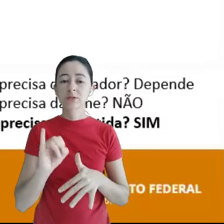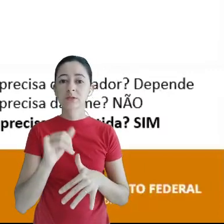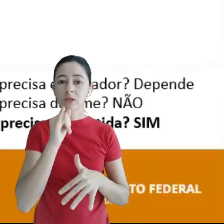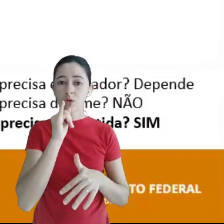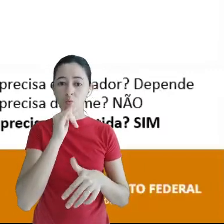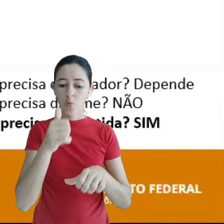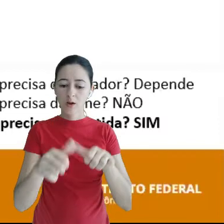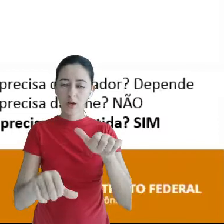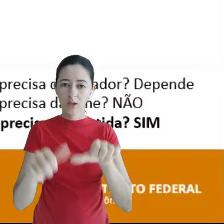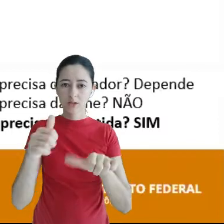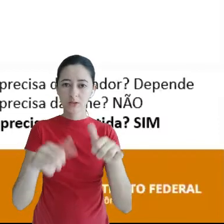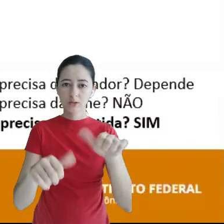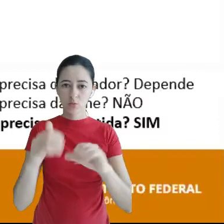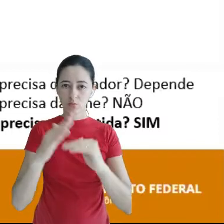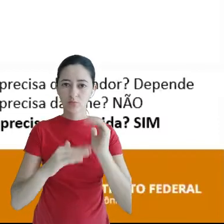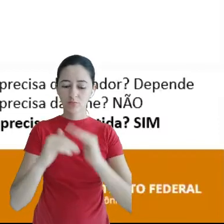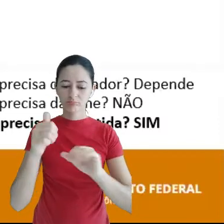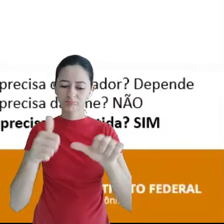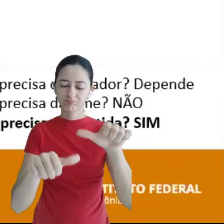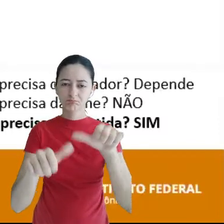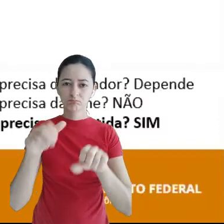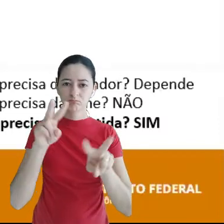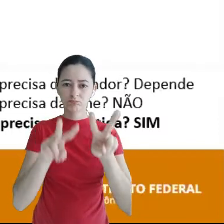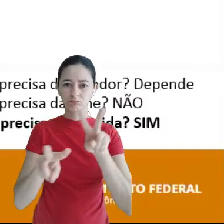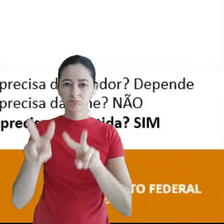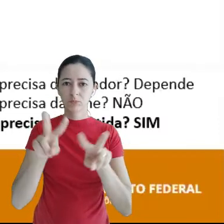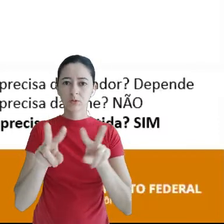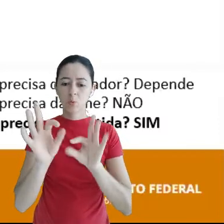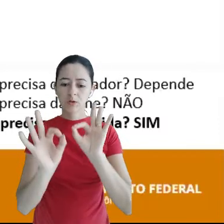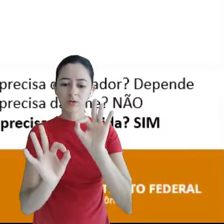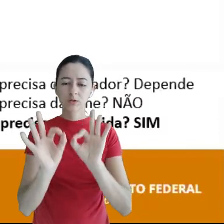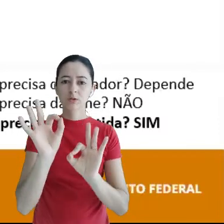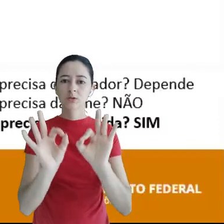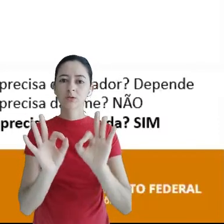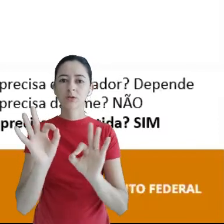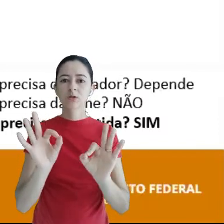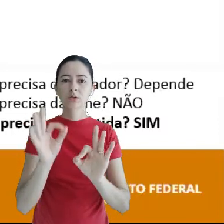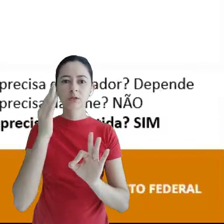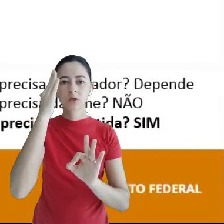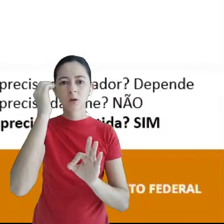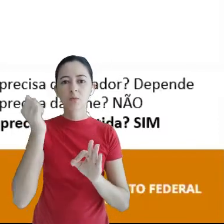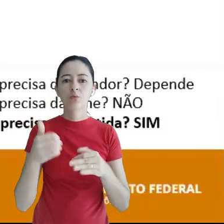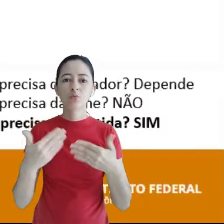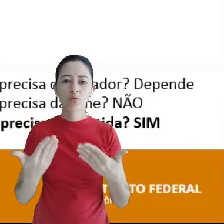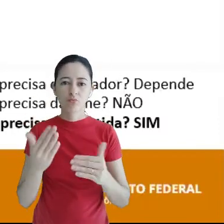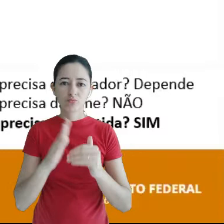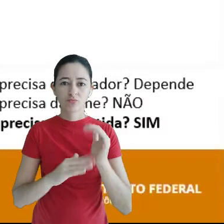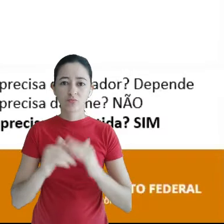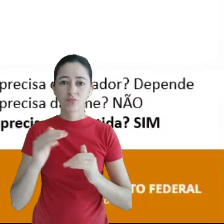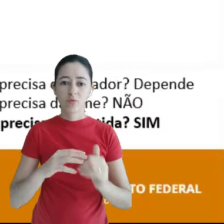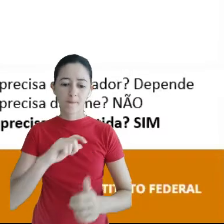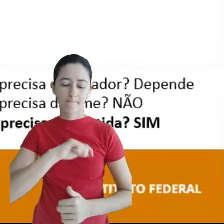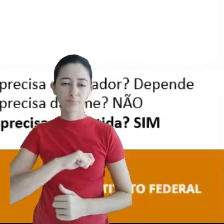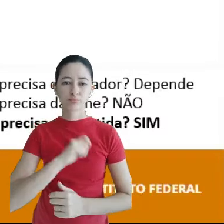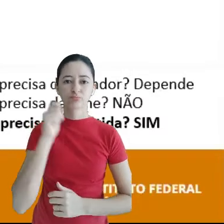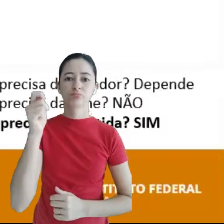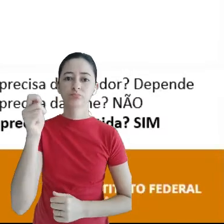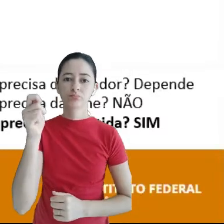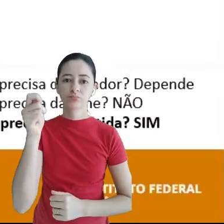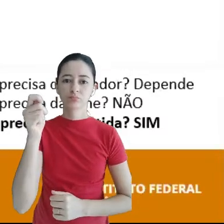depender muito do analista. Ele vai querer identificar qual jogador recebeu qual cartão?